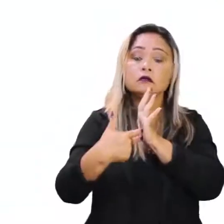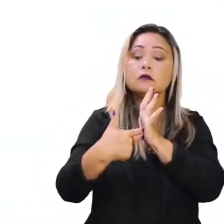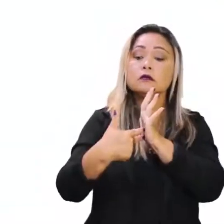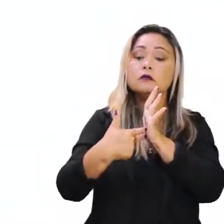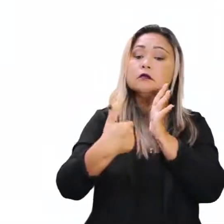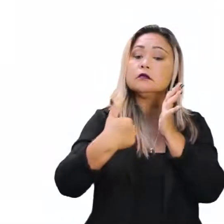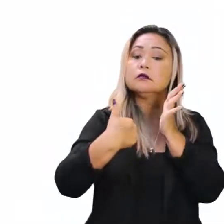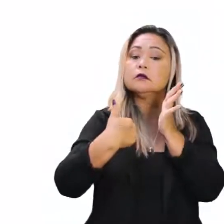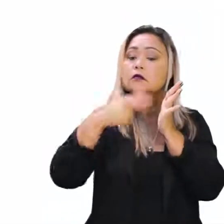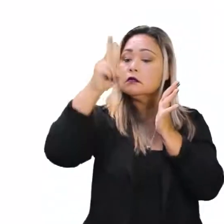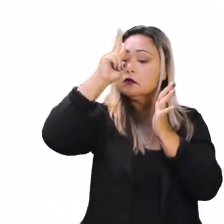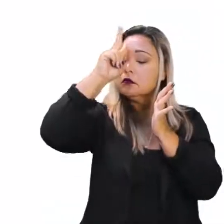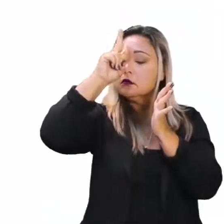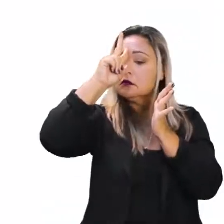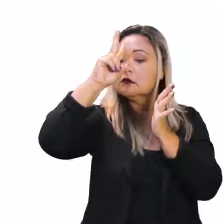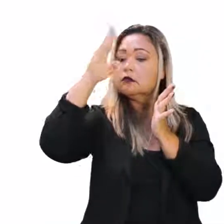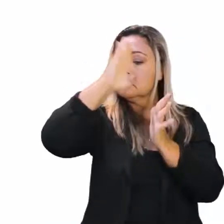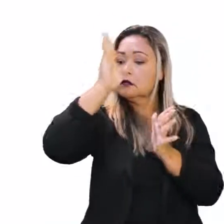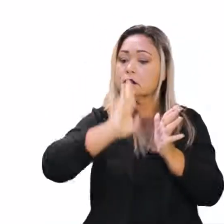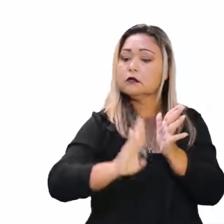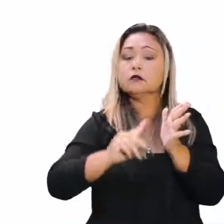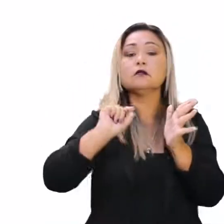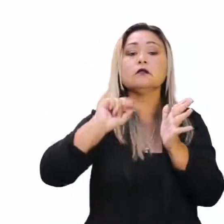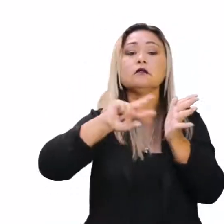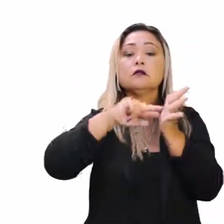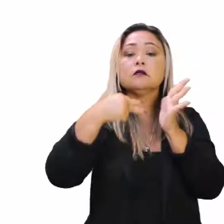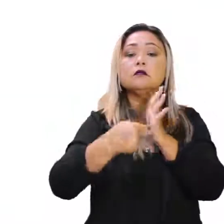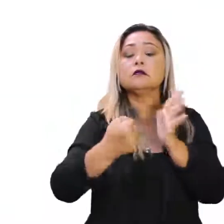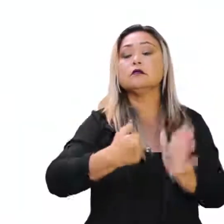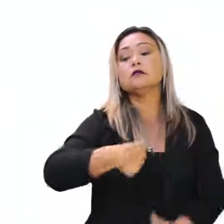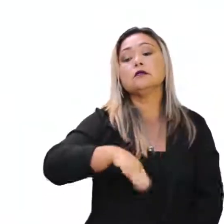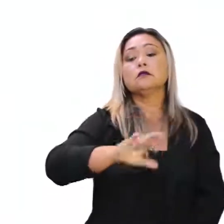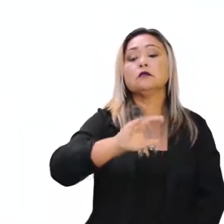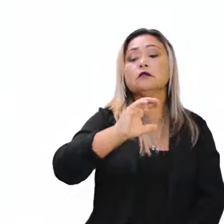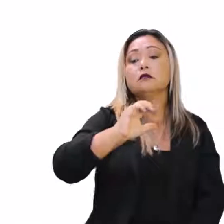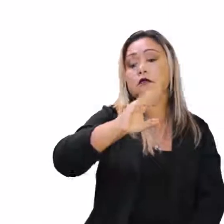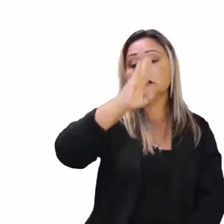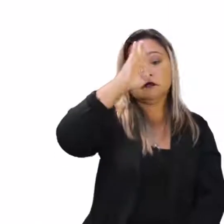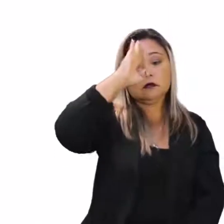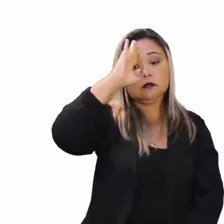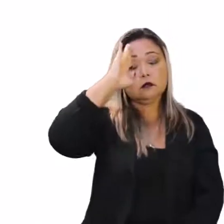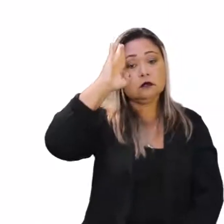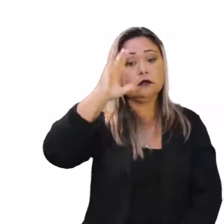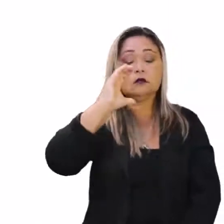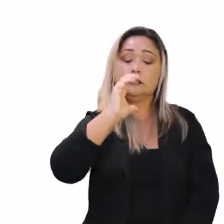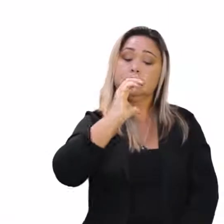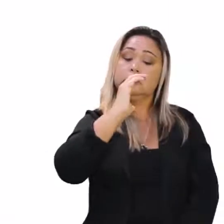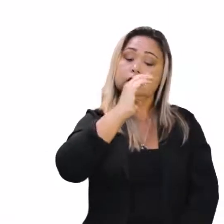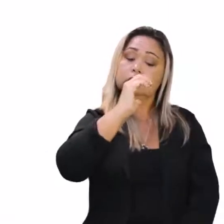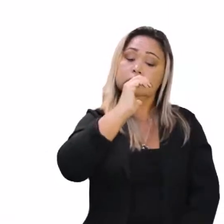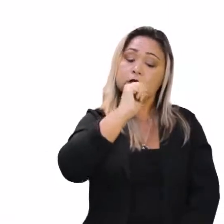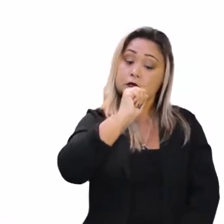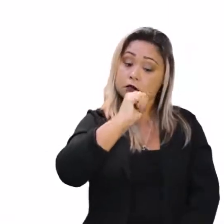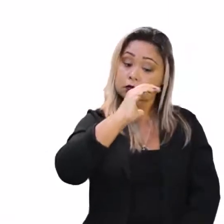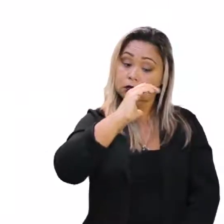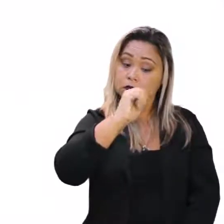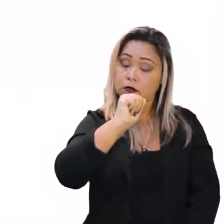pintura histórica do Brasil. O que significa academicismo? Para dar uma dica aí, uma